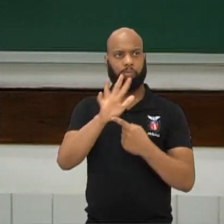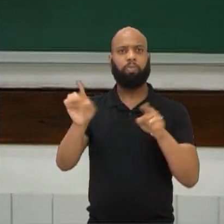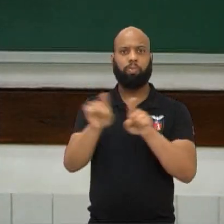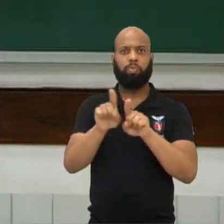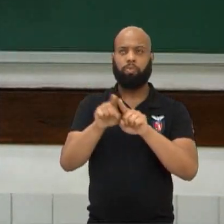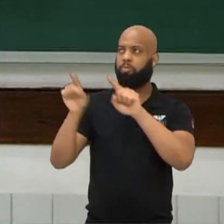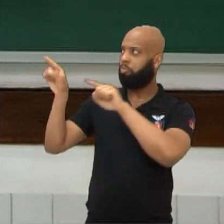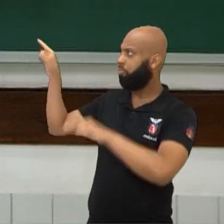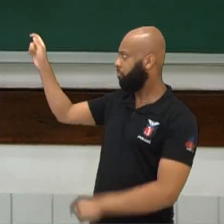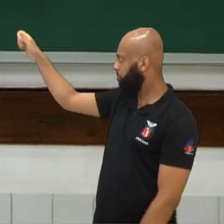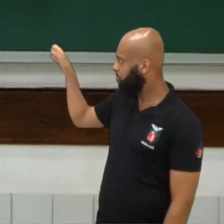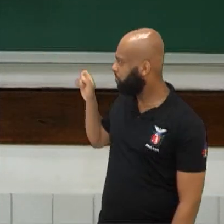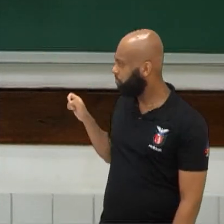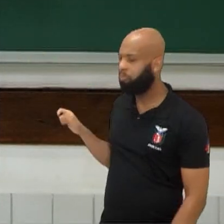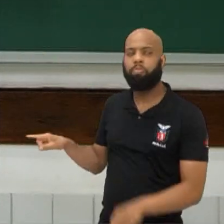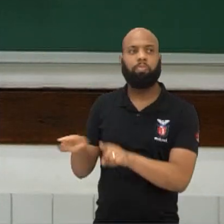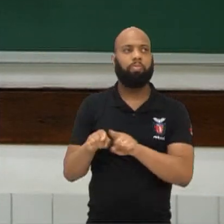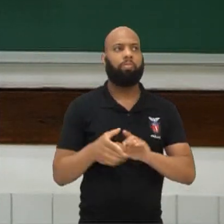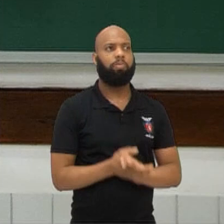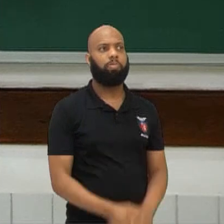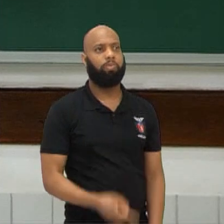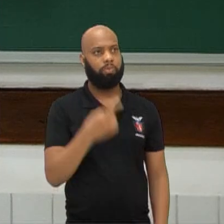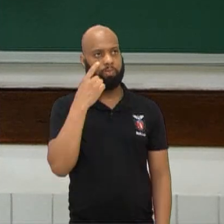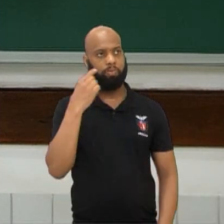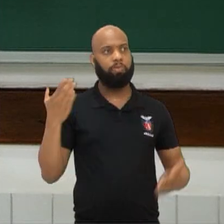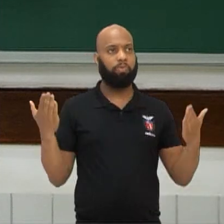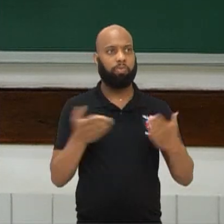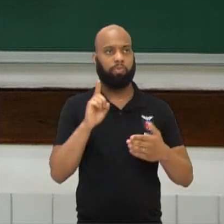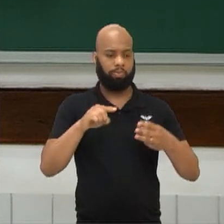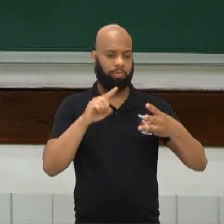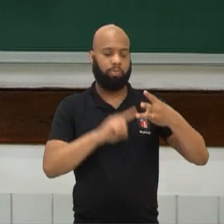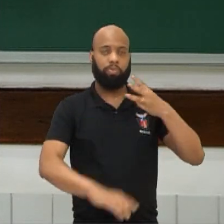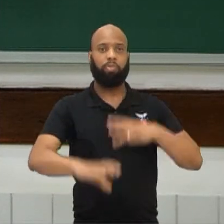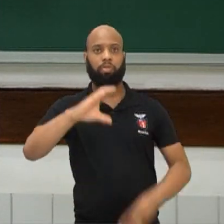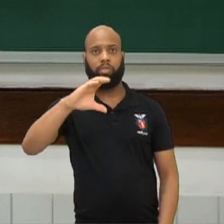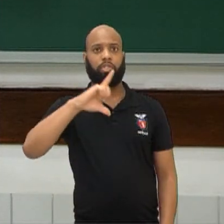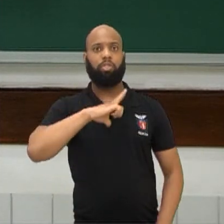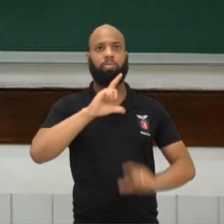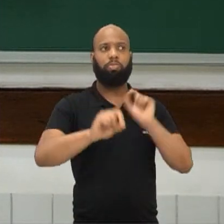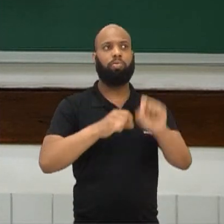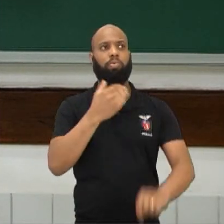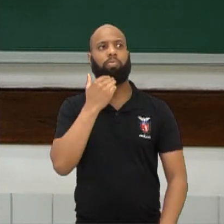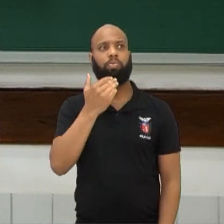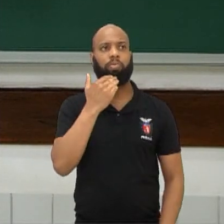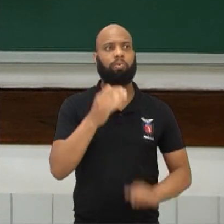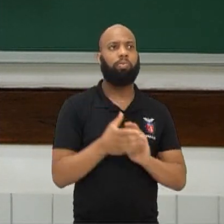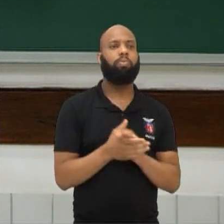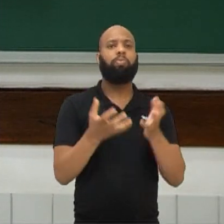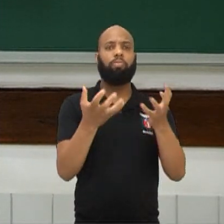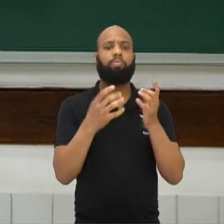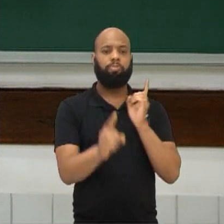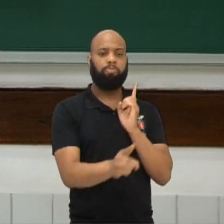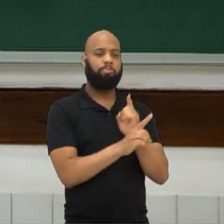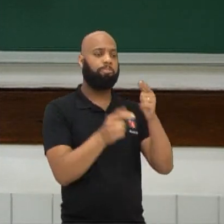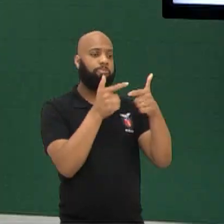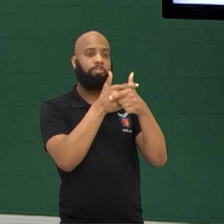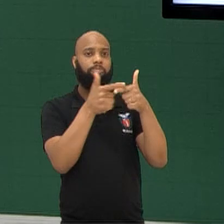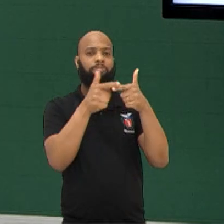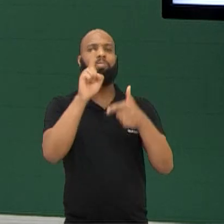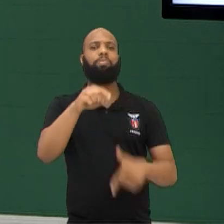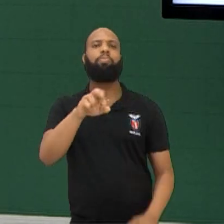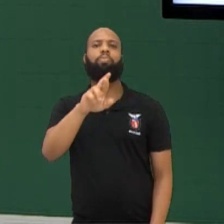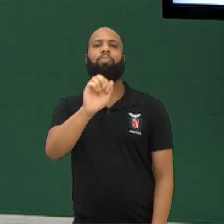no quadro. Então, na letra C, ele pede a razão, né,